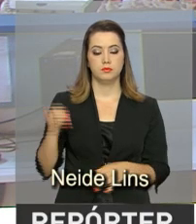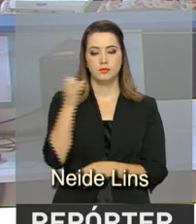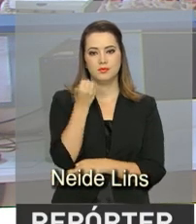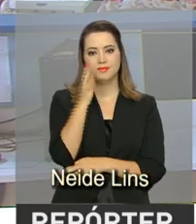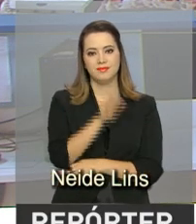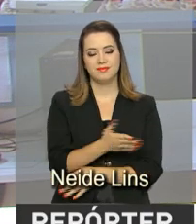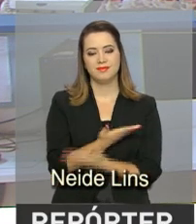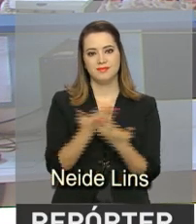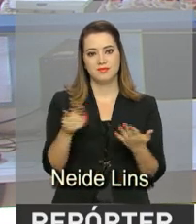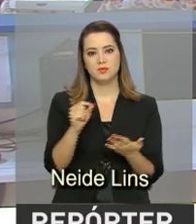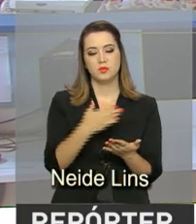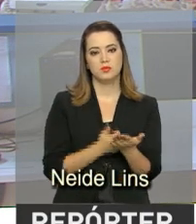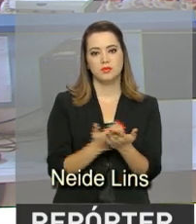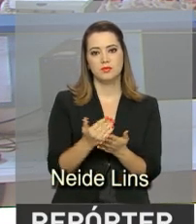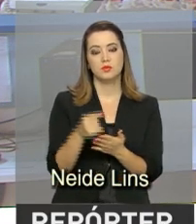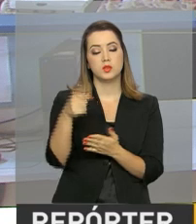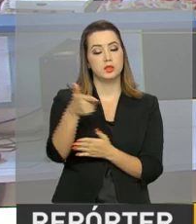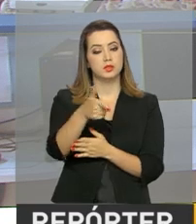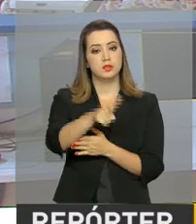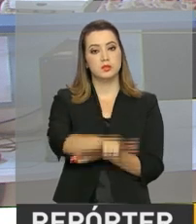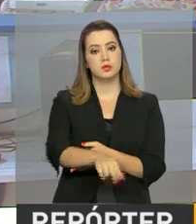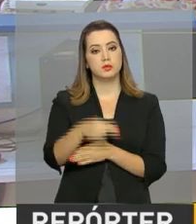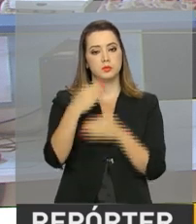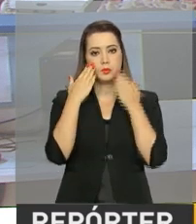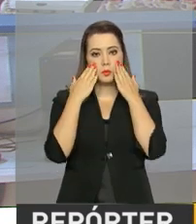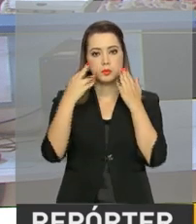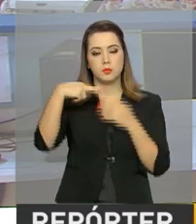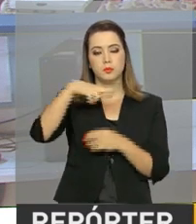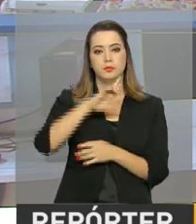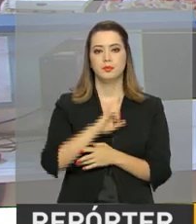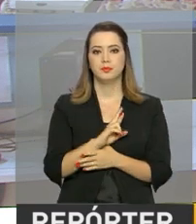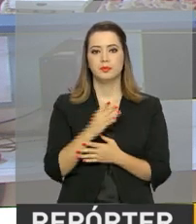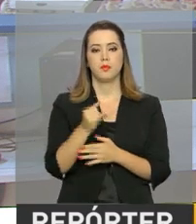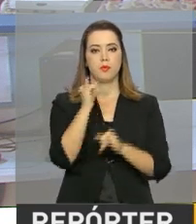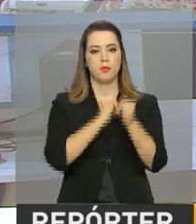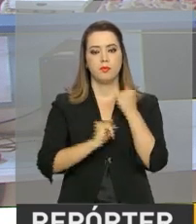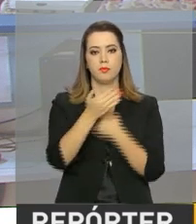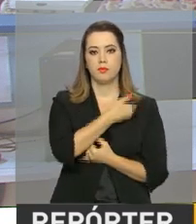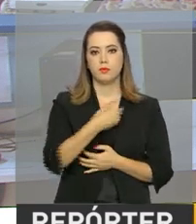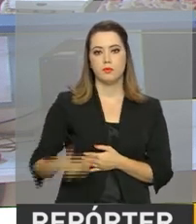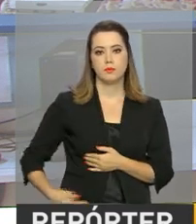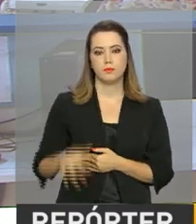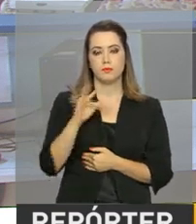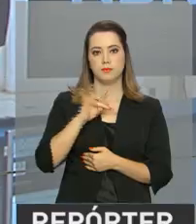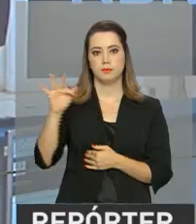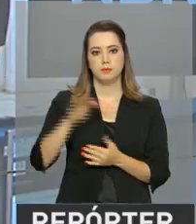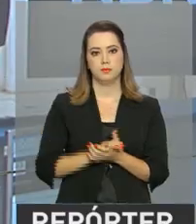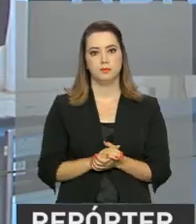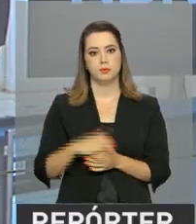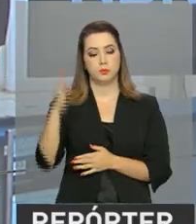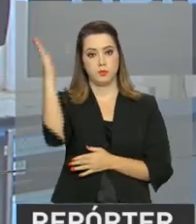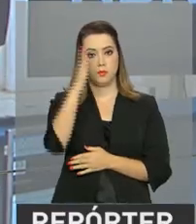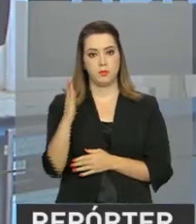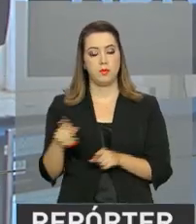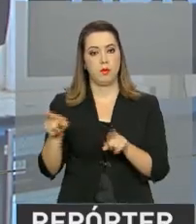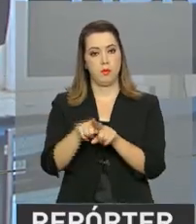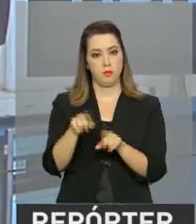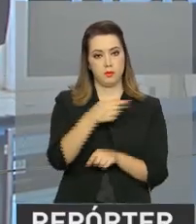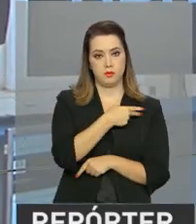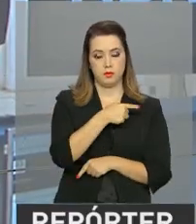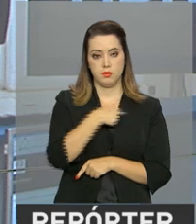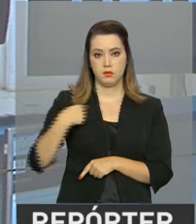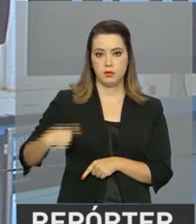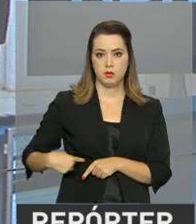Olá, uma boa tarde para você. Começa agora mais uma edição do Repórter NBR com as notícias do governo federal. Brasil e China